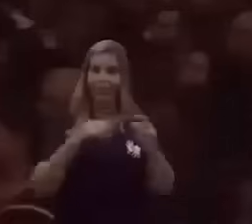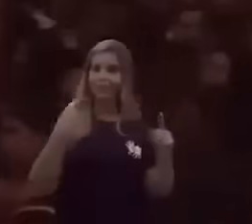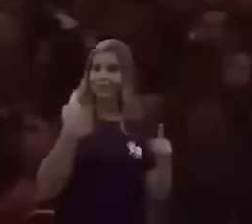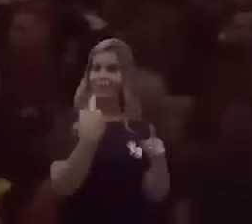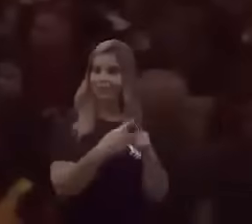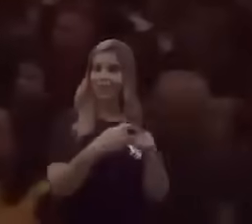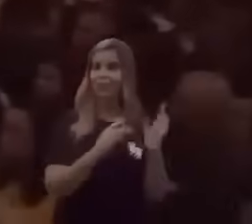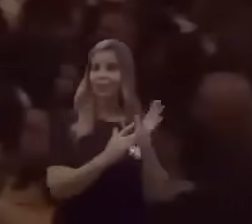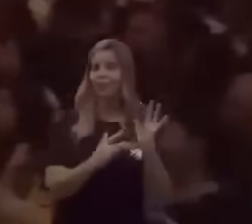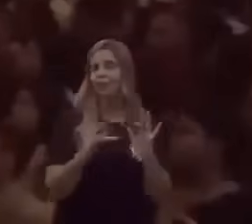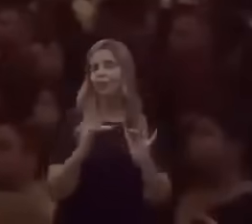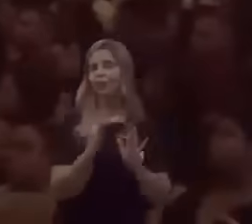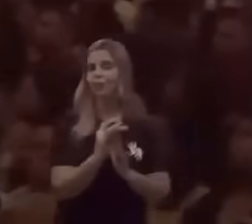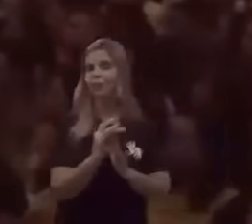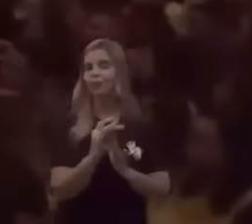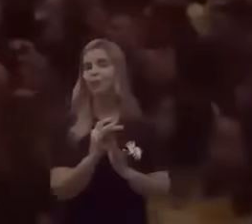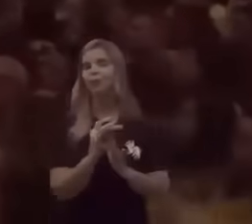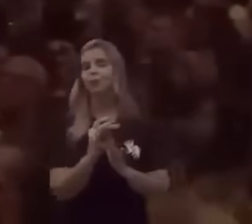Senhor.